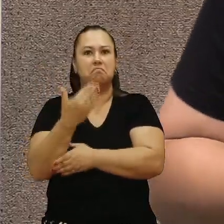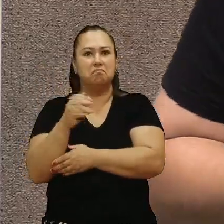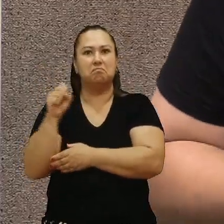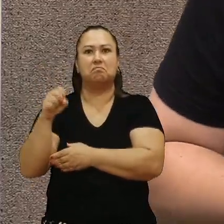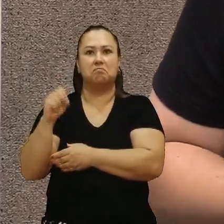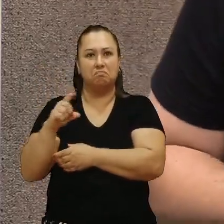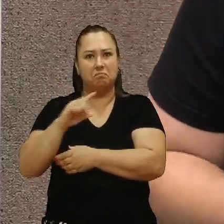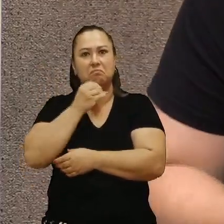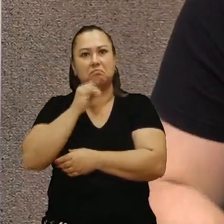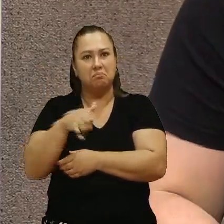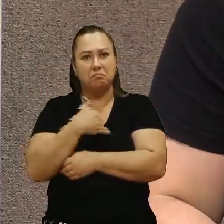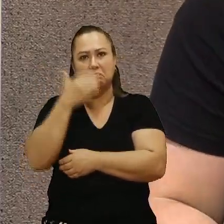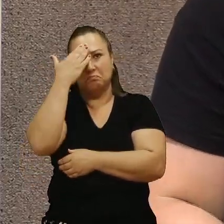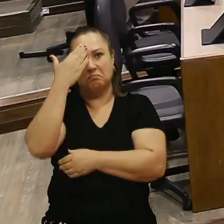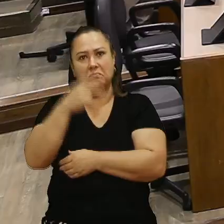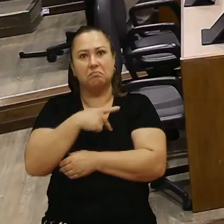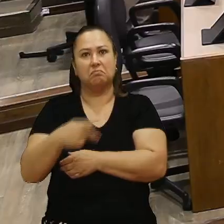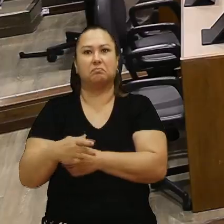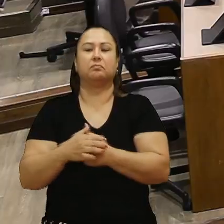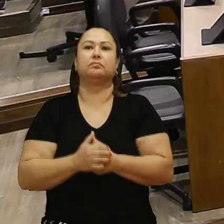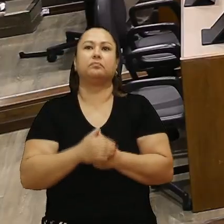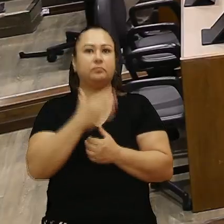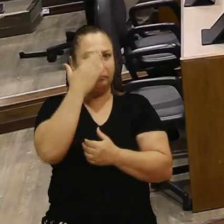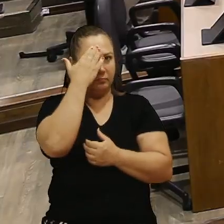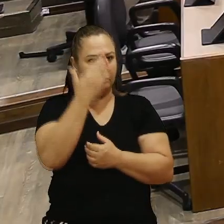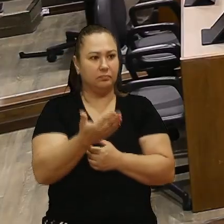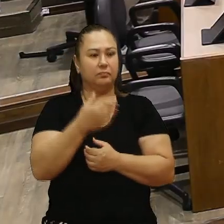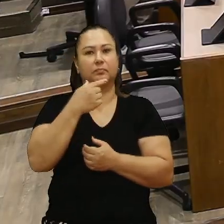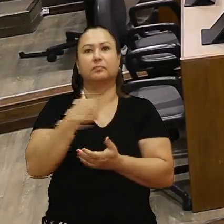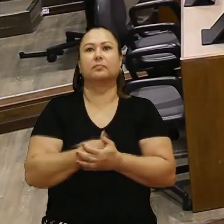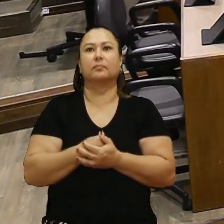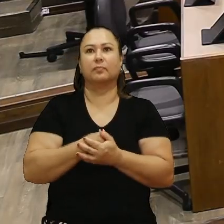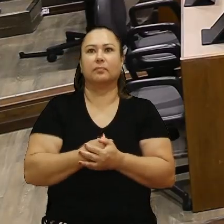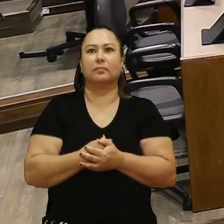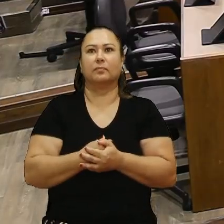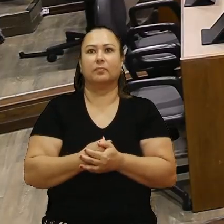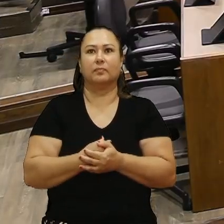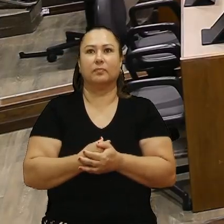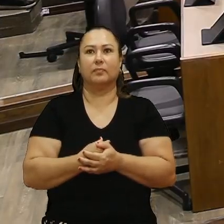nessa oportunidade. Obrigado, presidente. Obrigado, Caleb. Próximo inscrito, vereador Pedro Rodrigues.